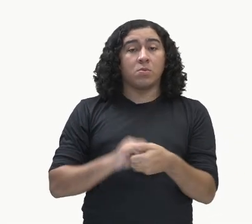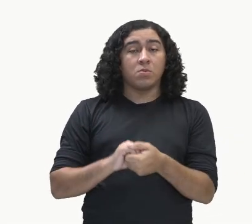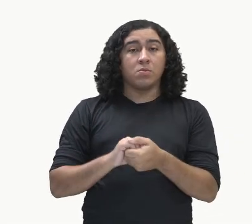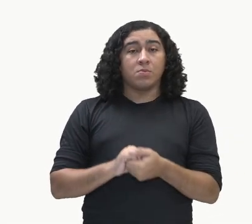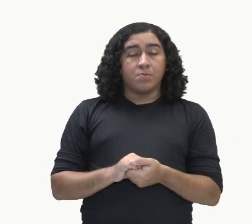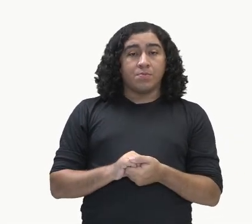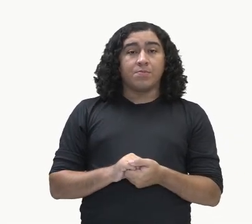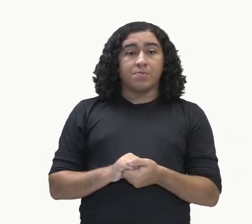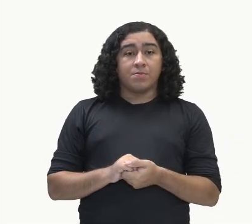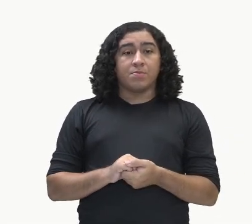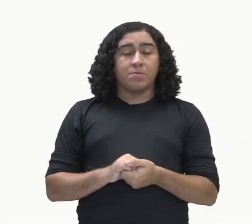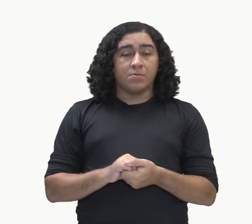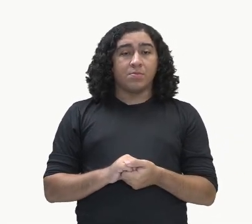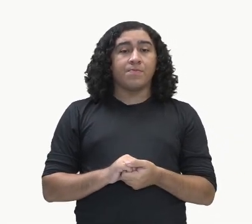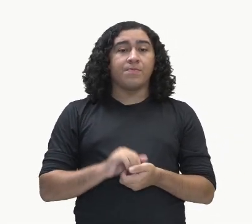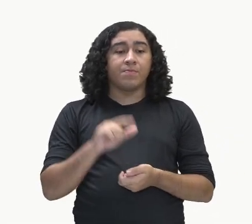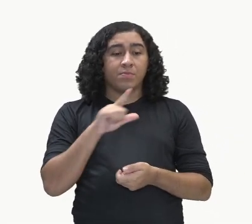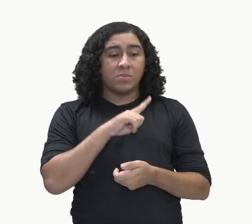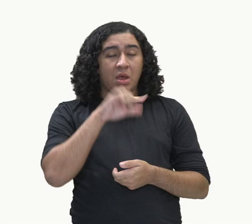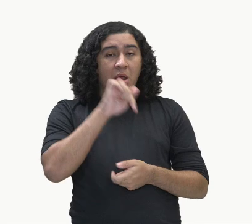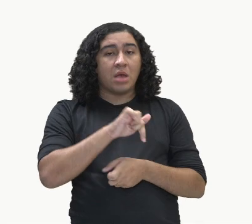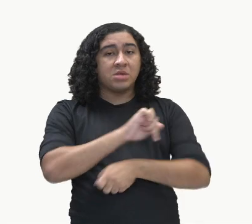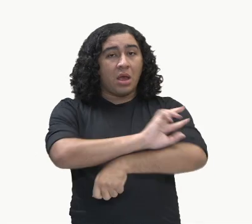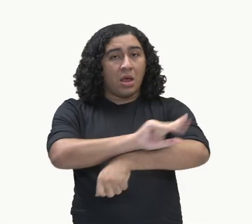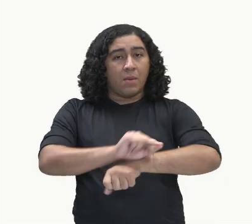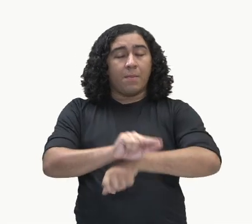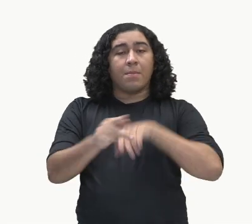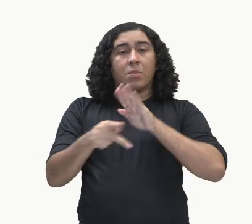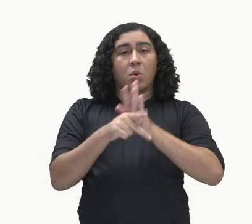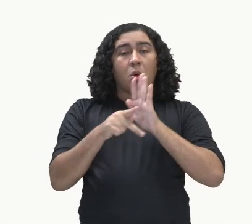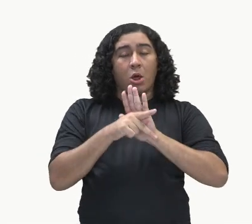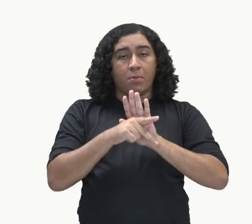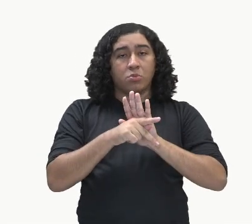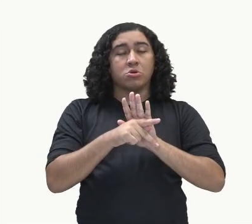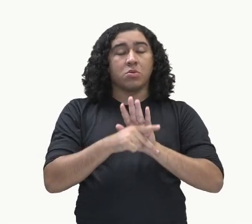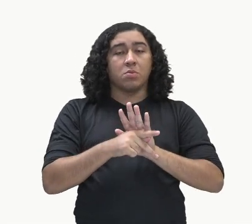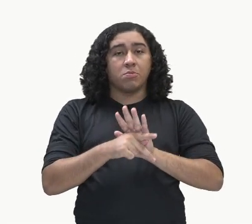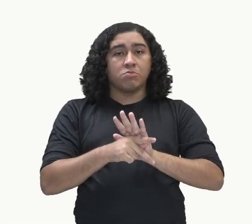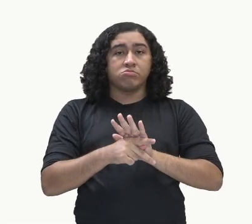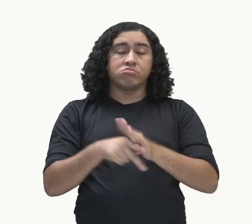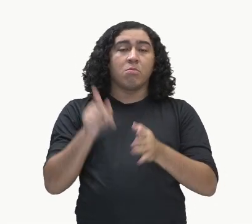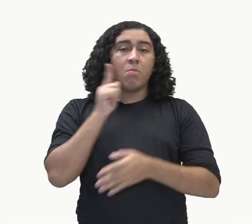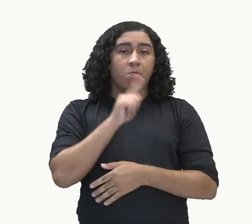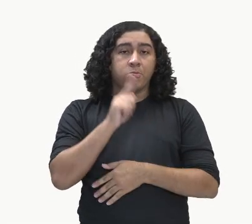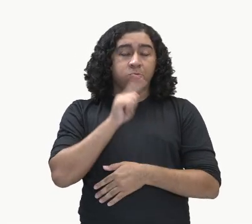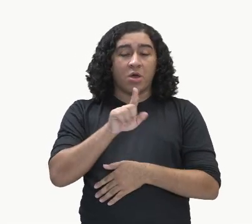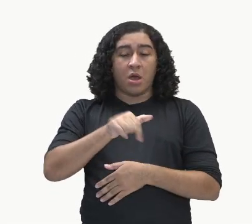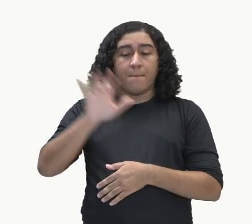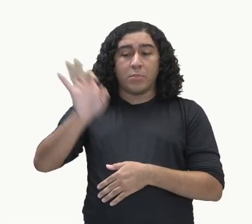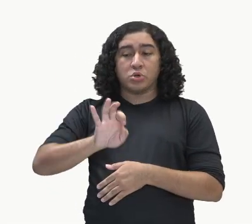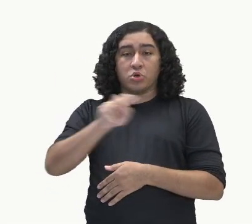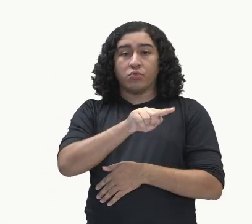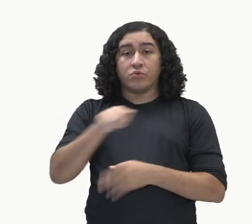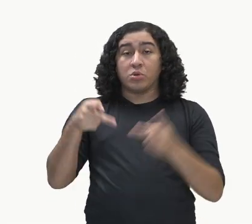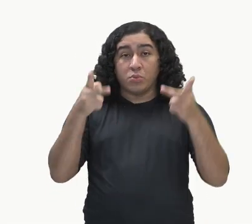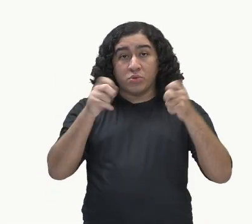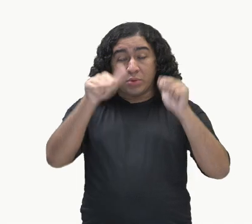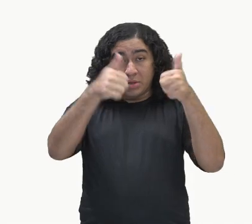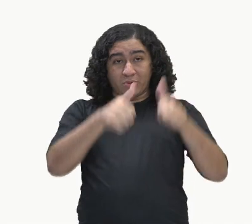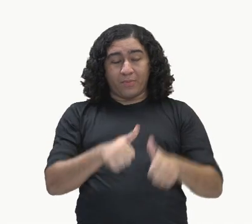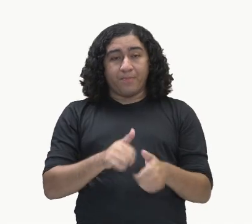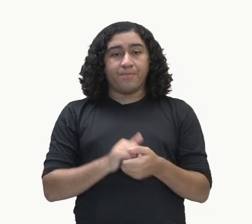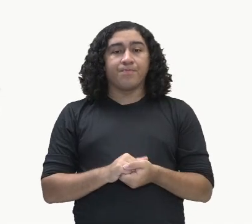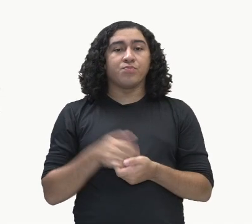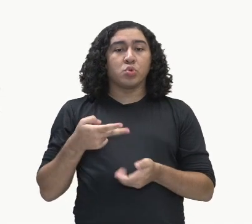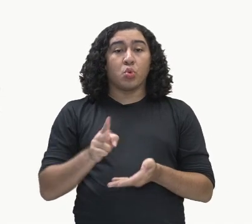Estados Unidos. Então, essa porcentagem aí que você pode observar, ok? Vamos continuar um pouquinho aqui do nosso